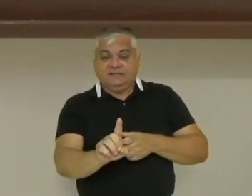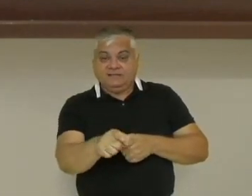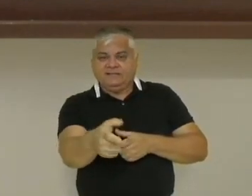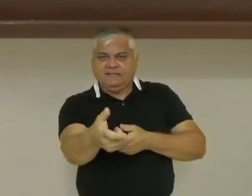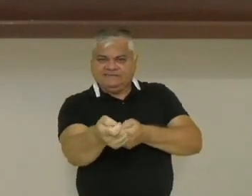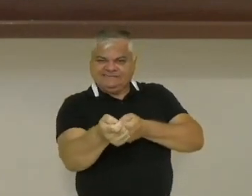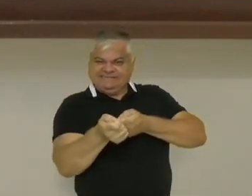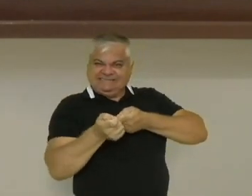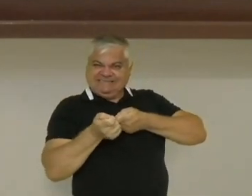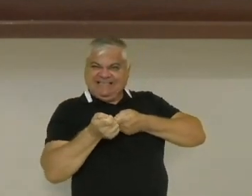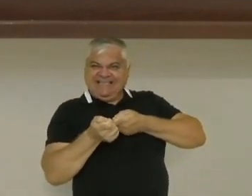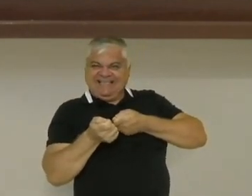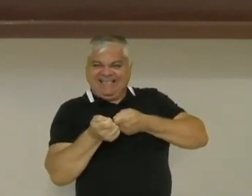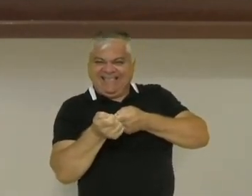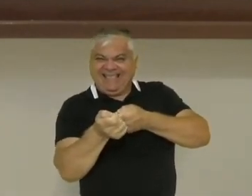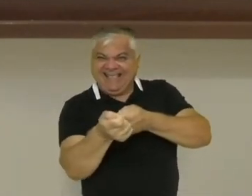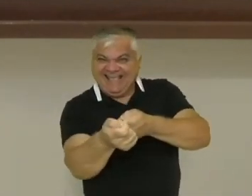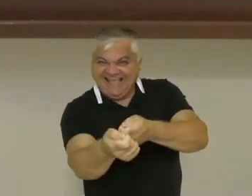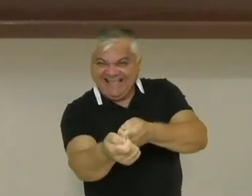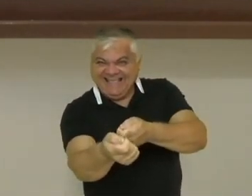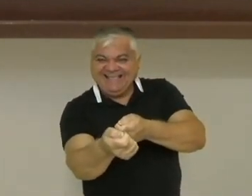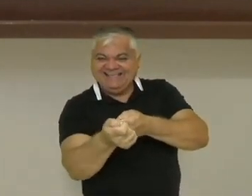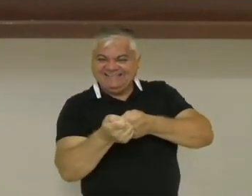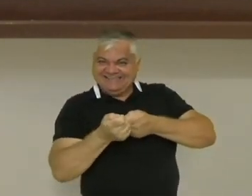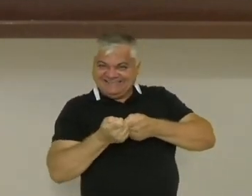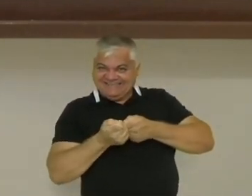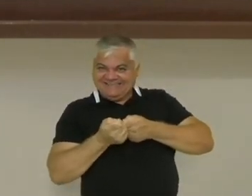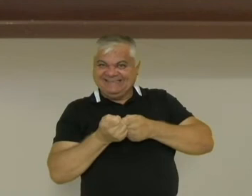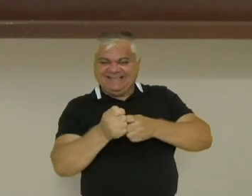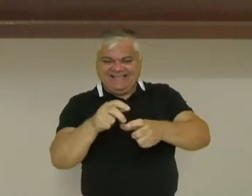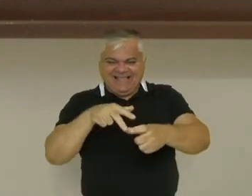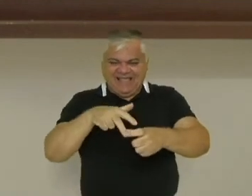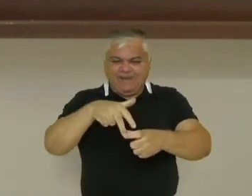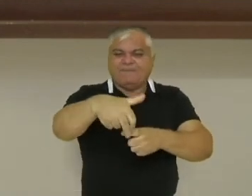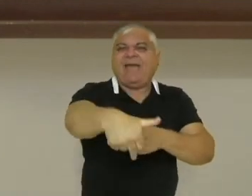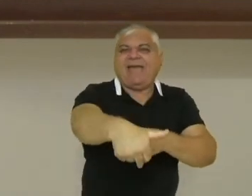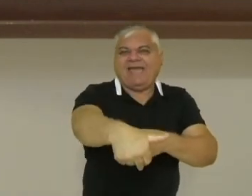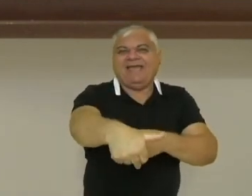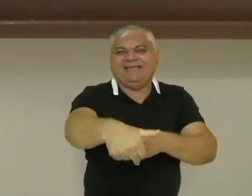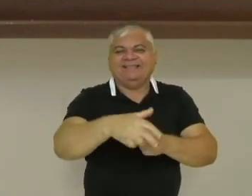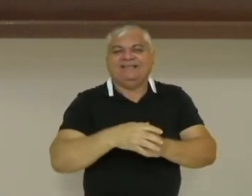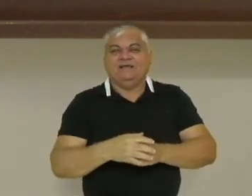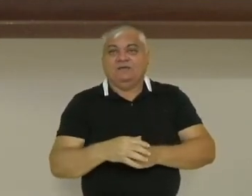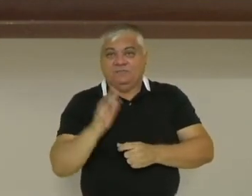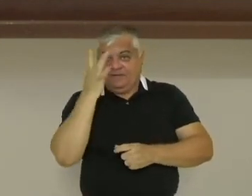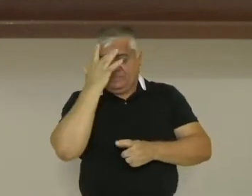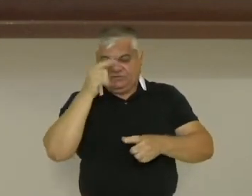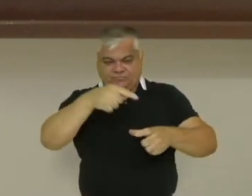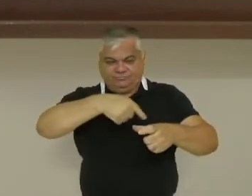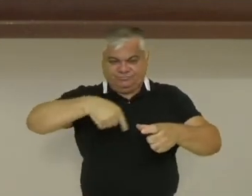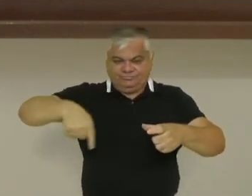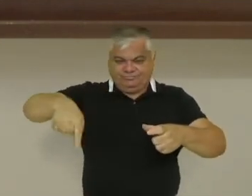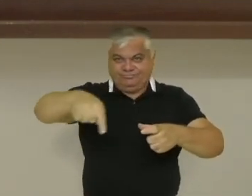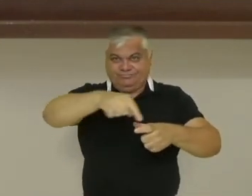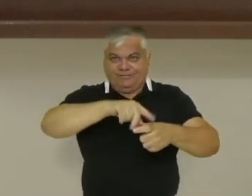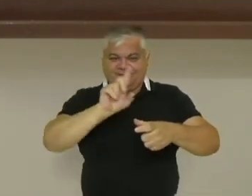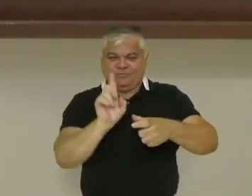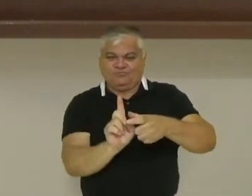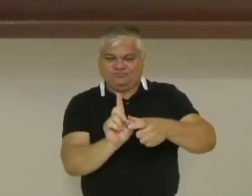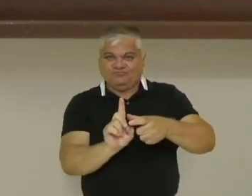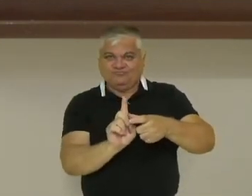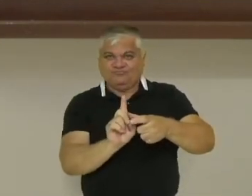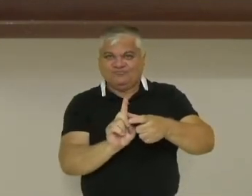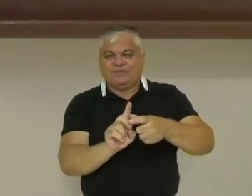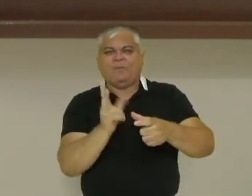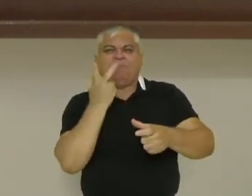para tentar tirar essa pessoa do círculo. Então, como é que é isso, né? Fica lá no círculo o colega, o